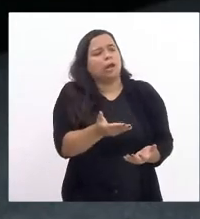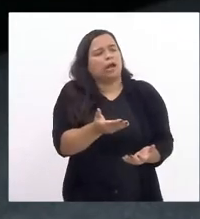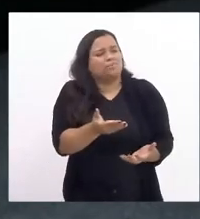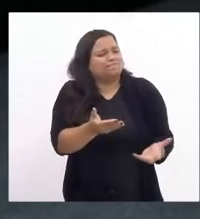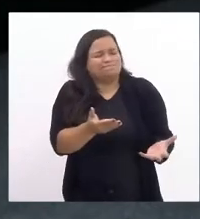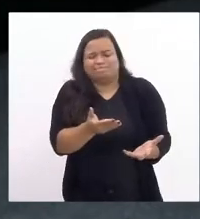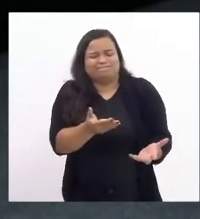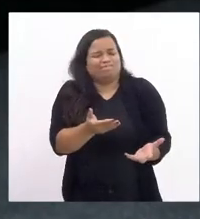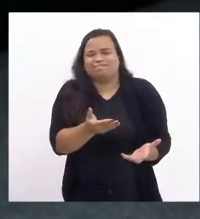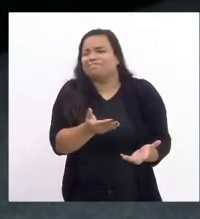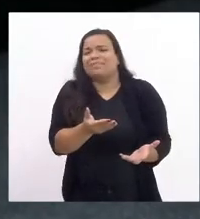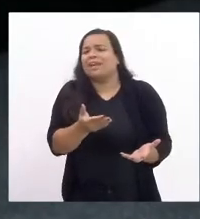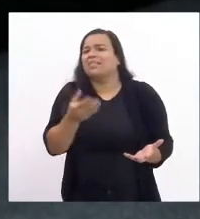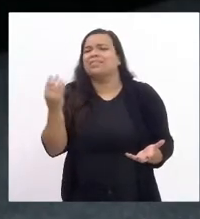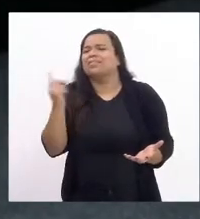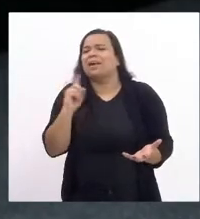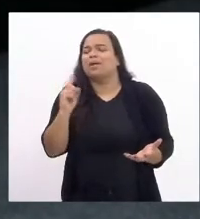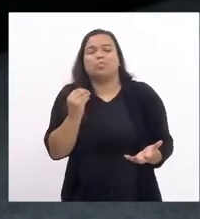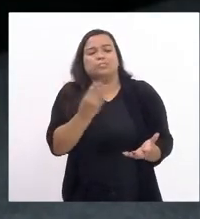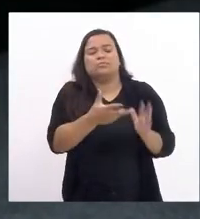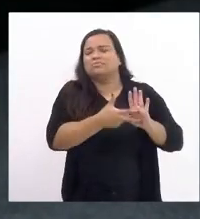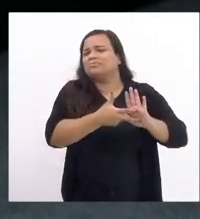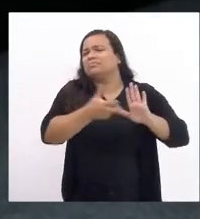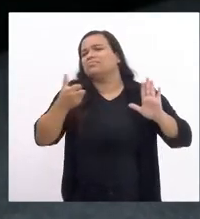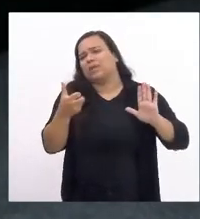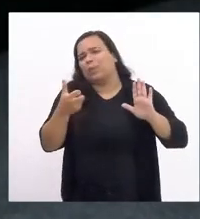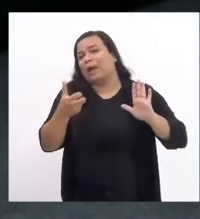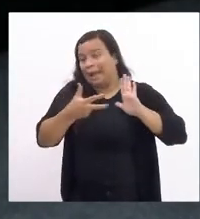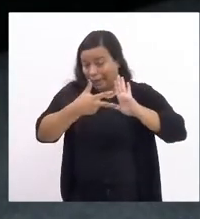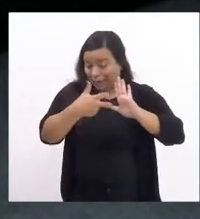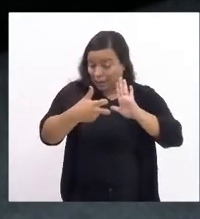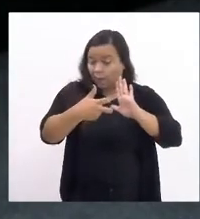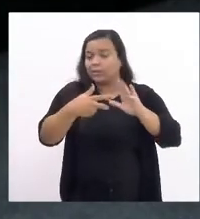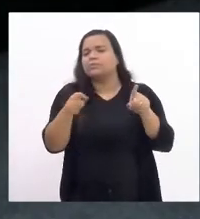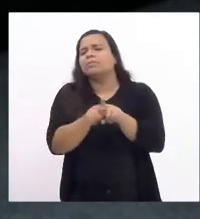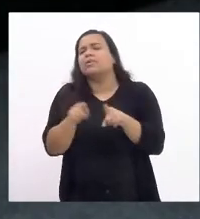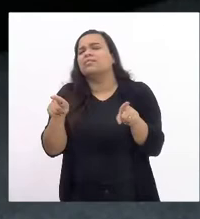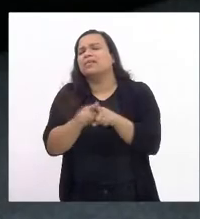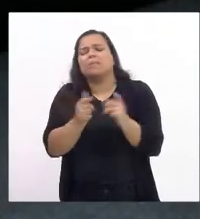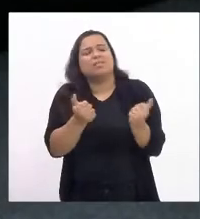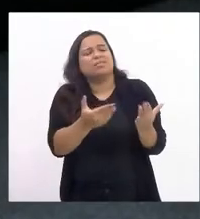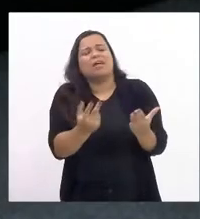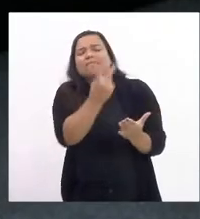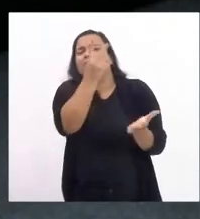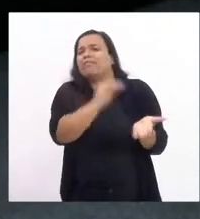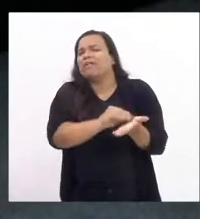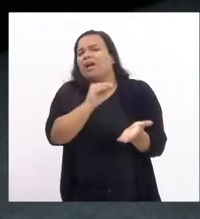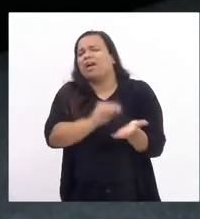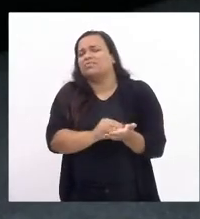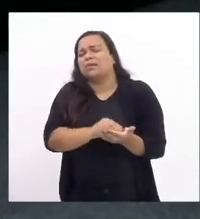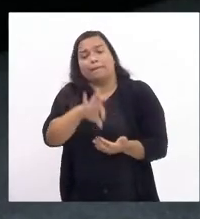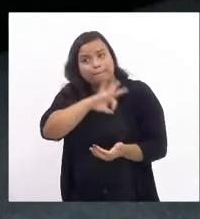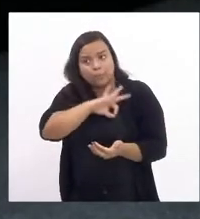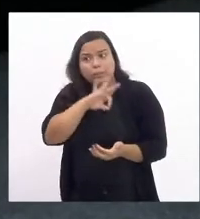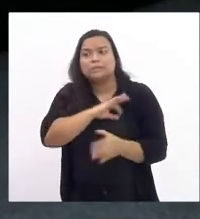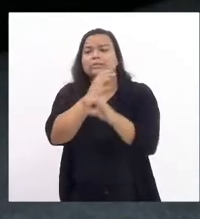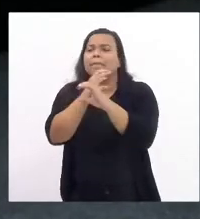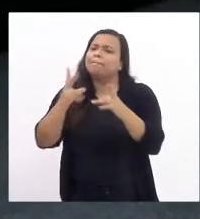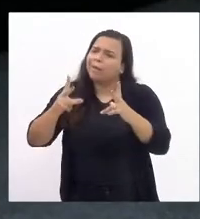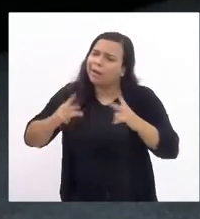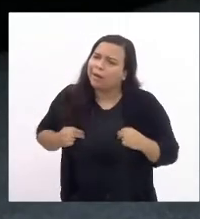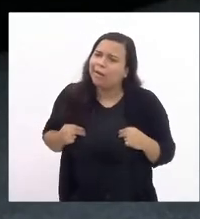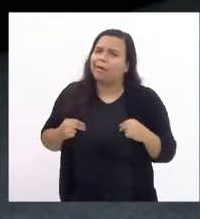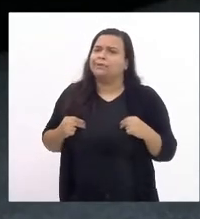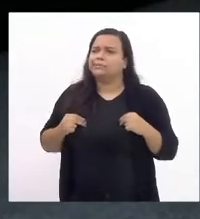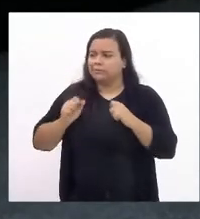reconhecimento e de não valorização dos policiais civis, e a Polícia Civil merece, dessa casa e do governo do